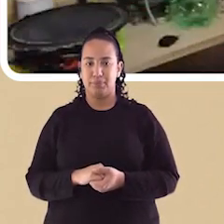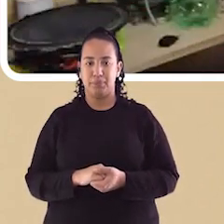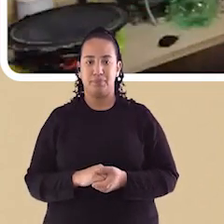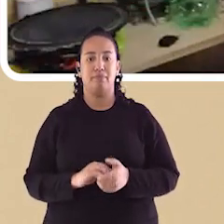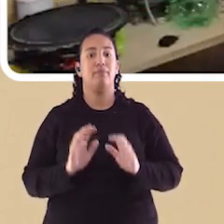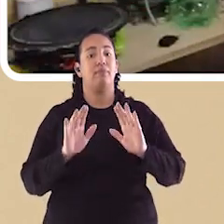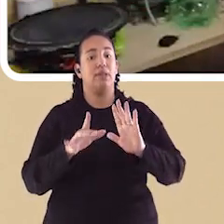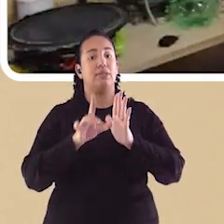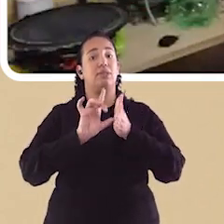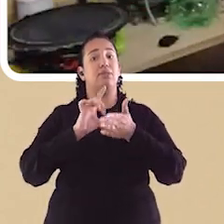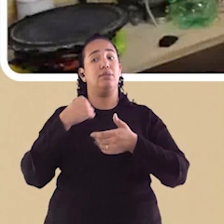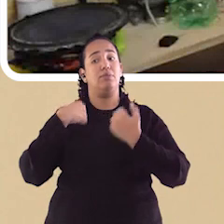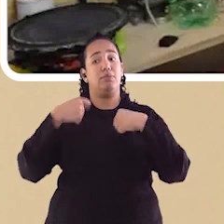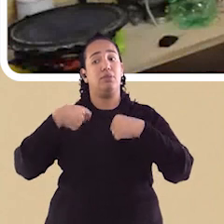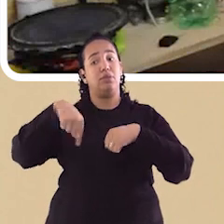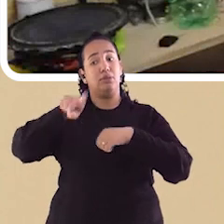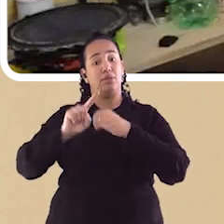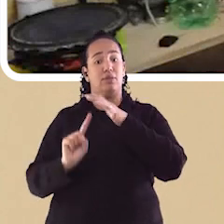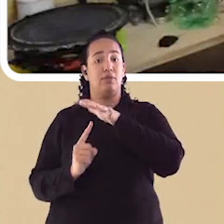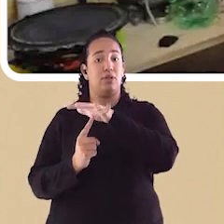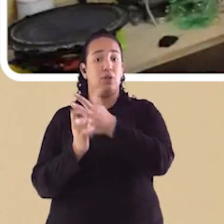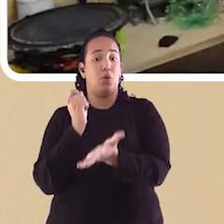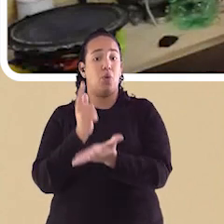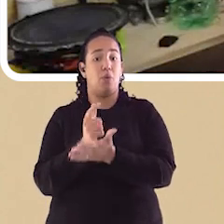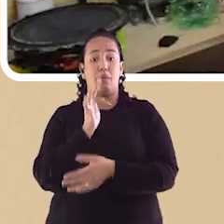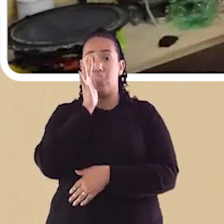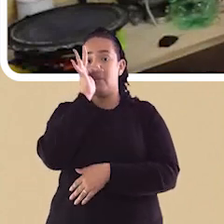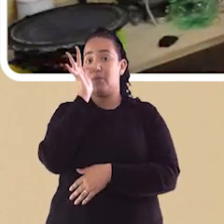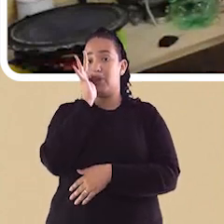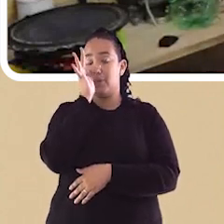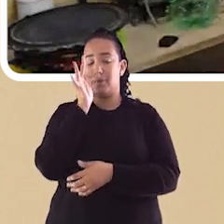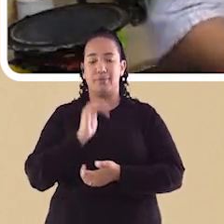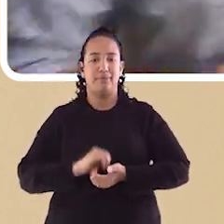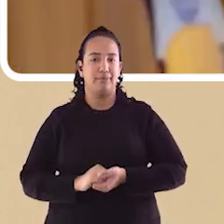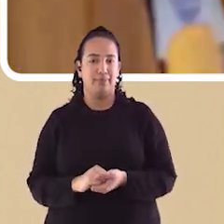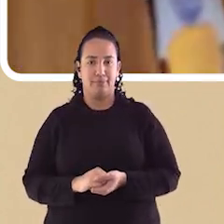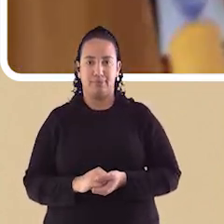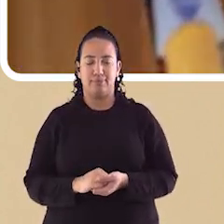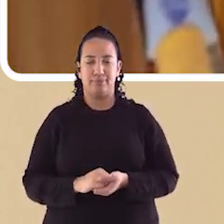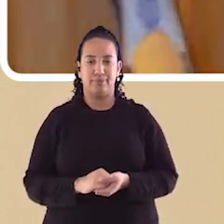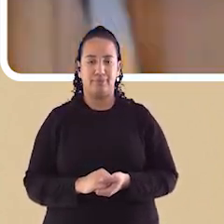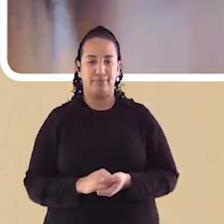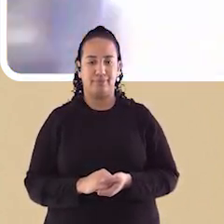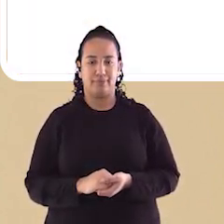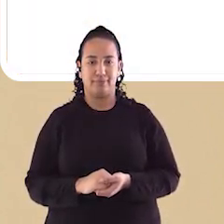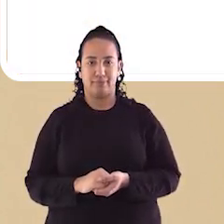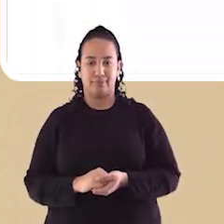Mas antes eu preciso dar uma chegadinha na feira aqui perto de casa para comprar flores. Bora lá!